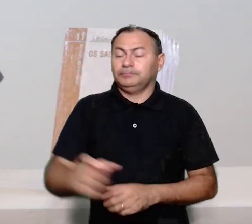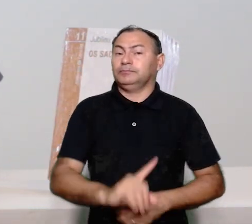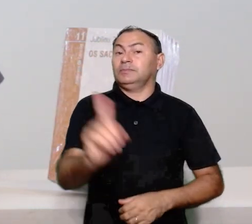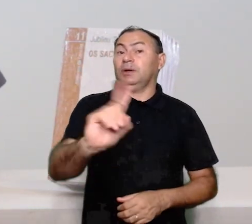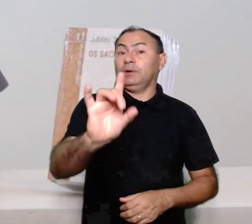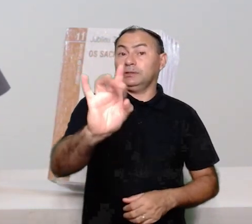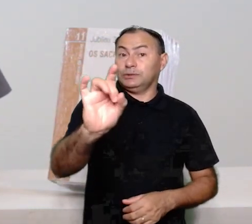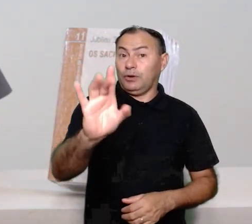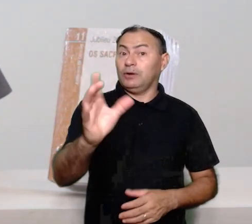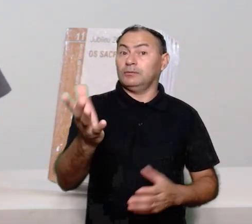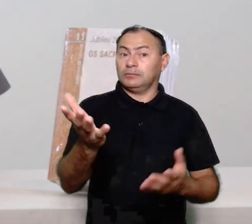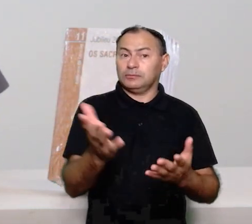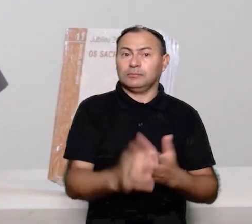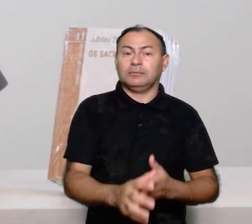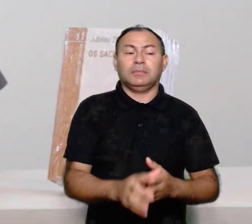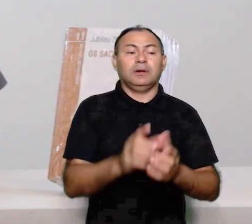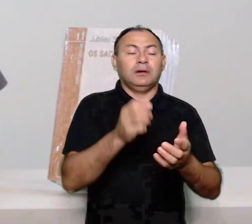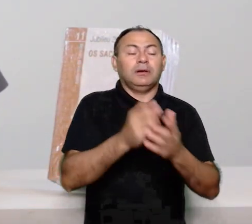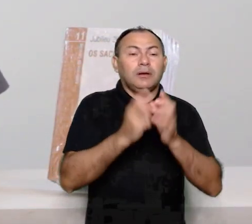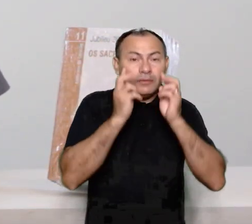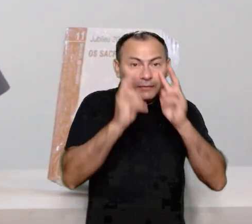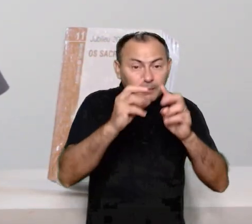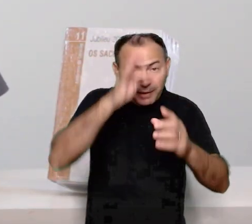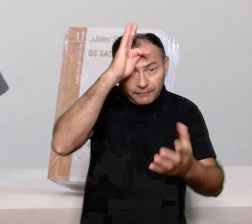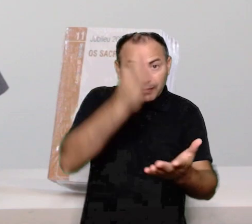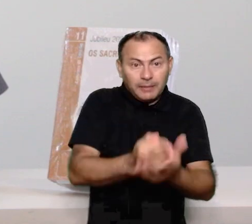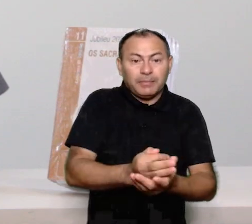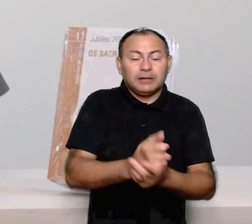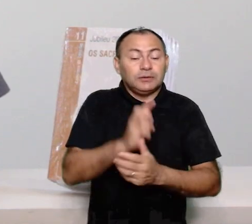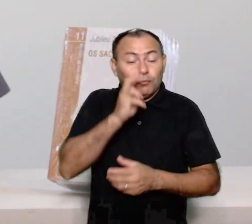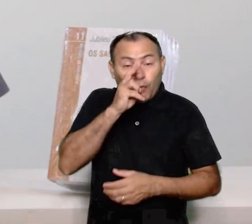não apenas servem para a fé,